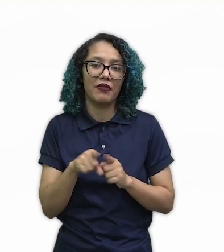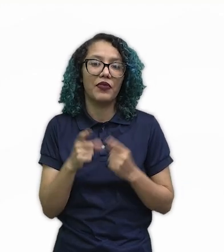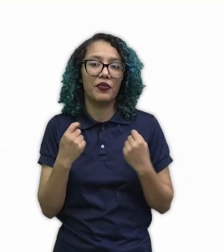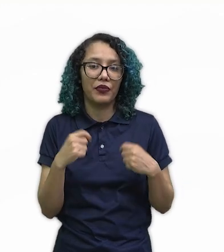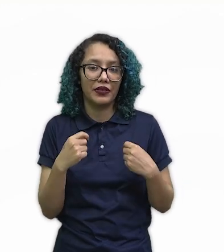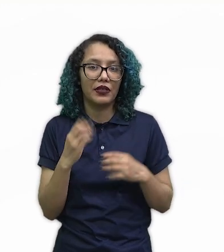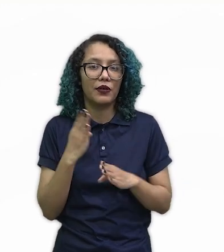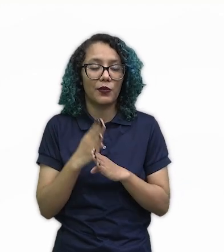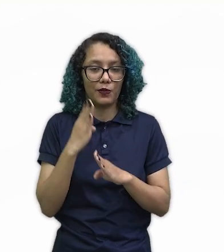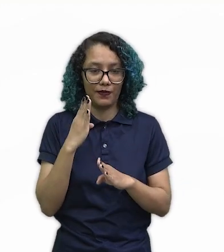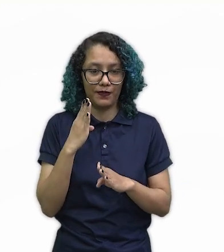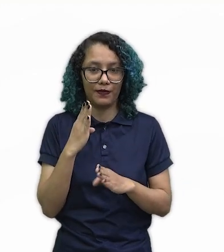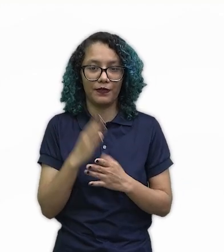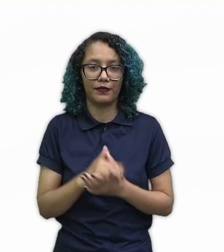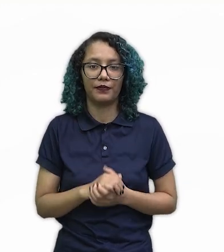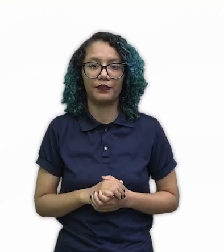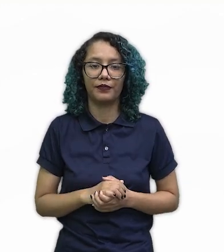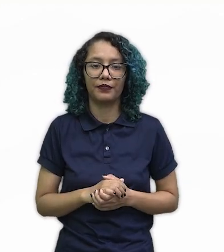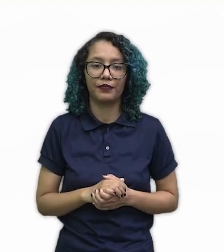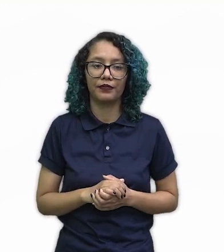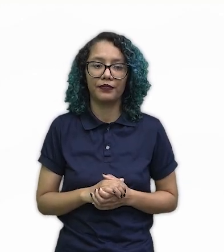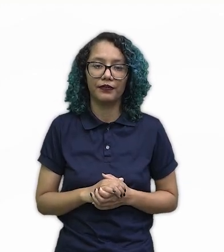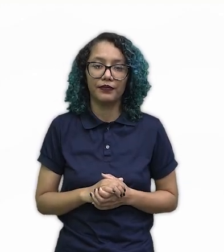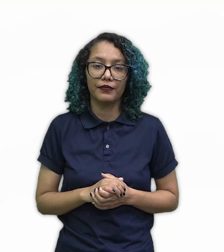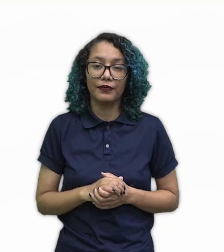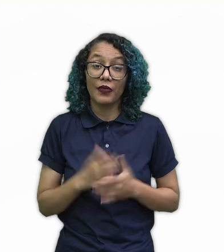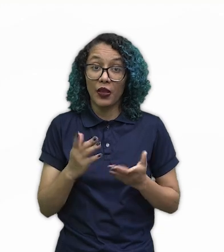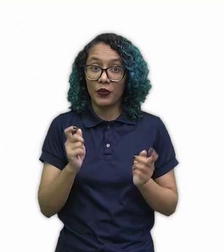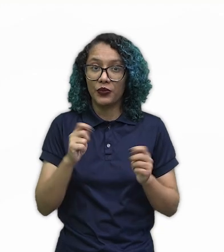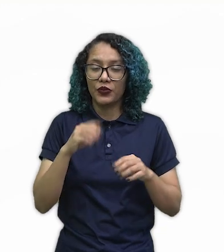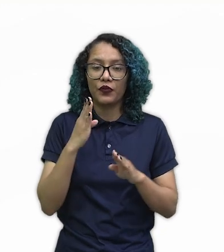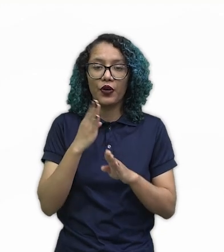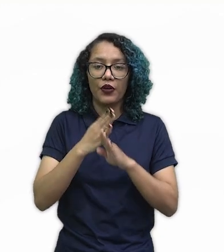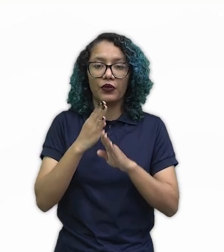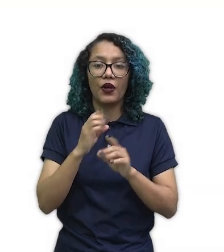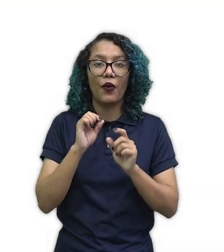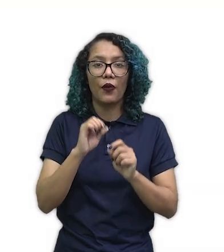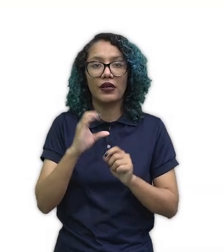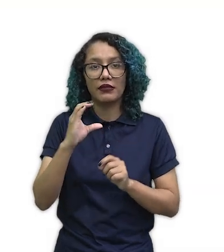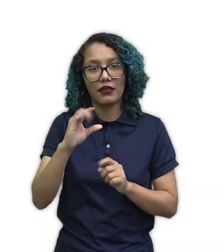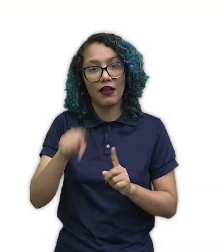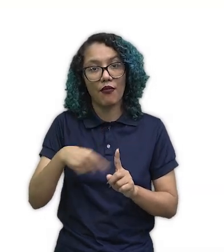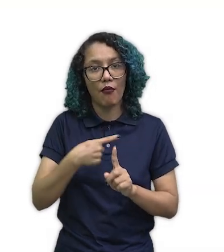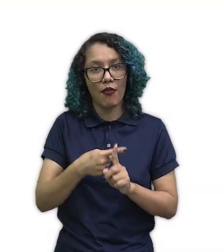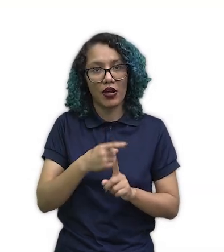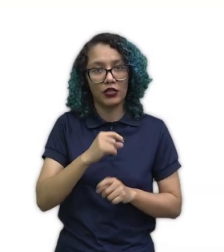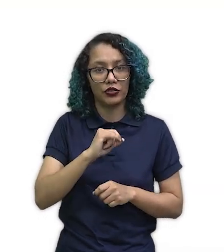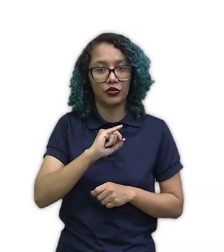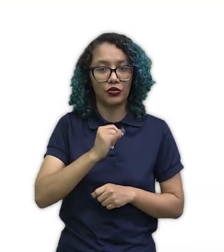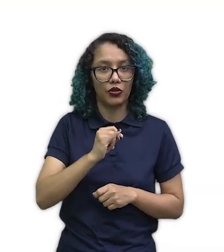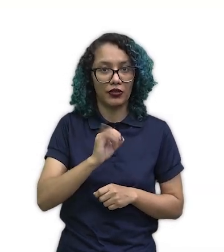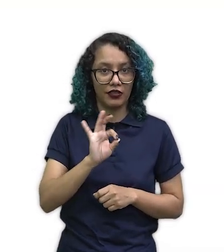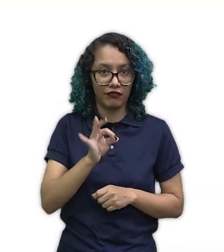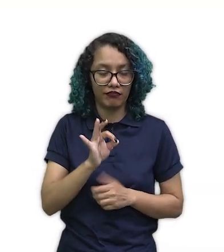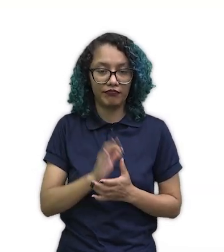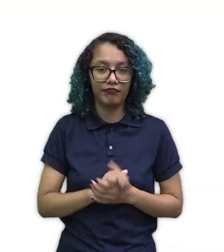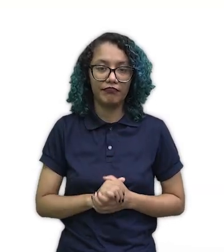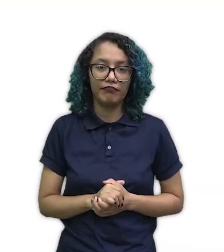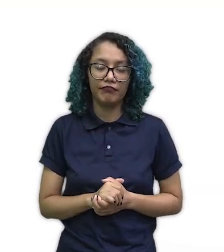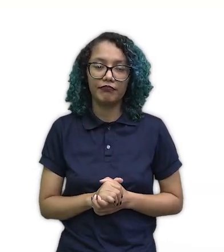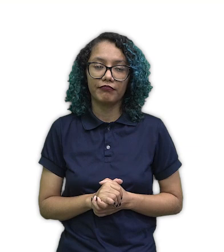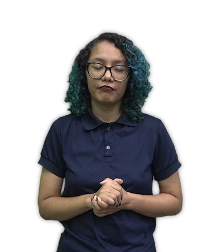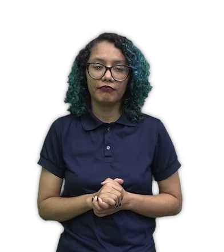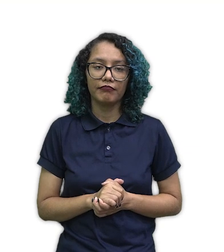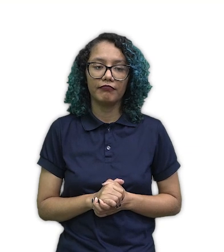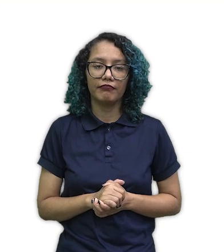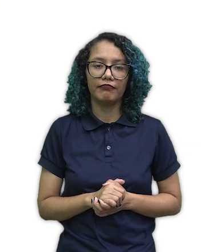o montante. Então, para determinar o montante é juro mais o capital. Então, vem aqui comigo. O